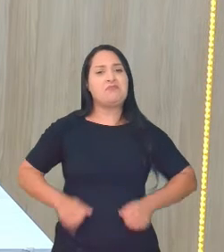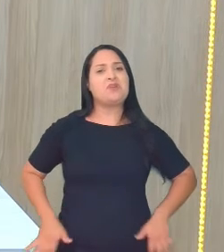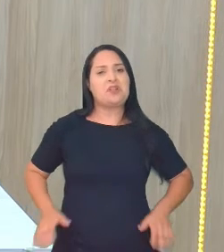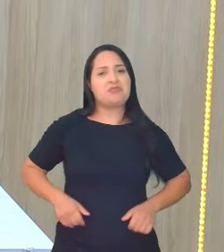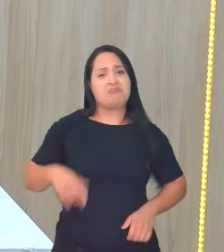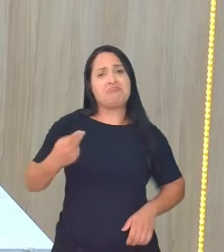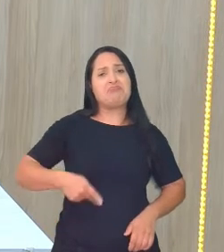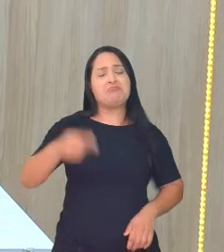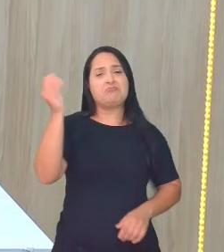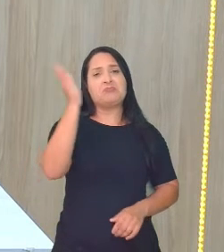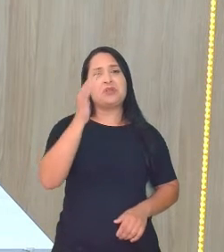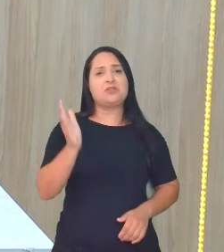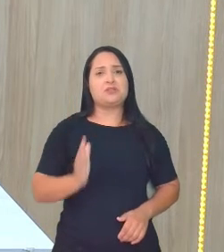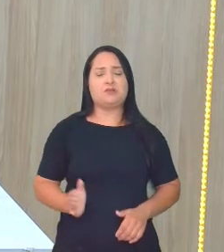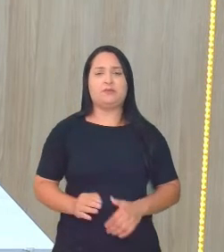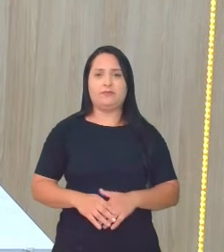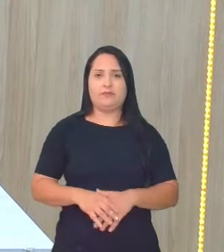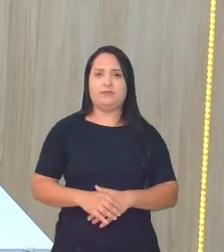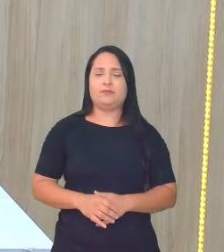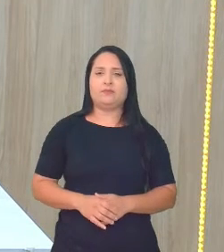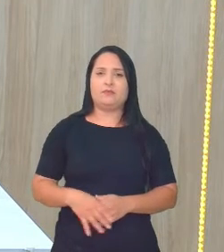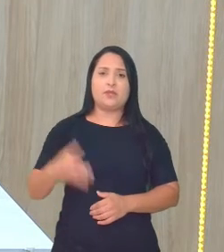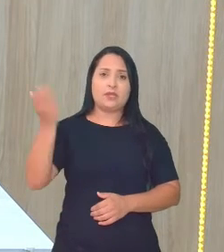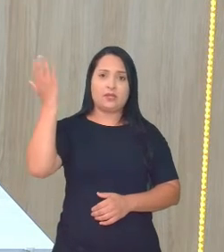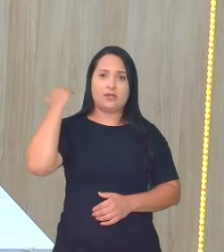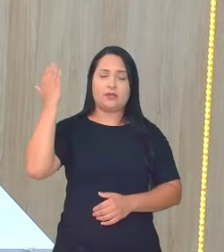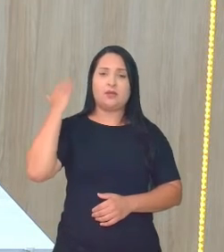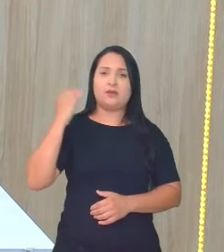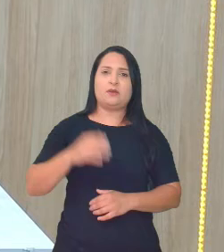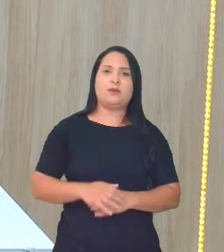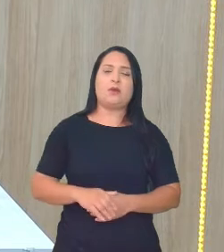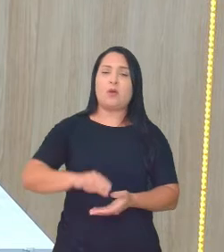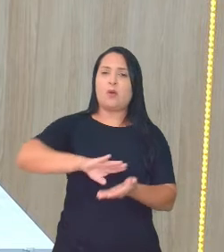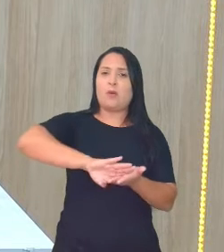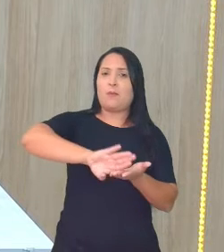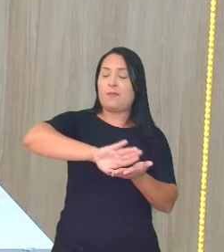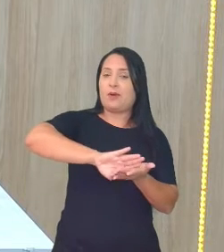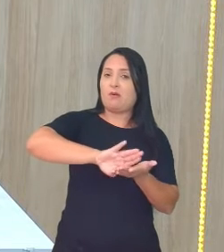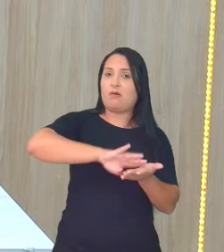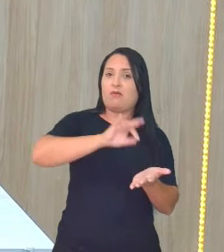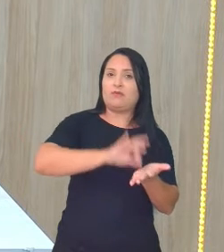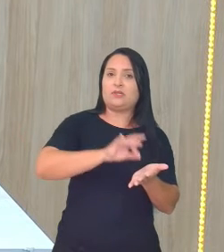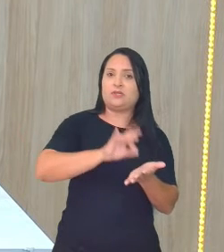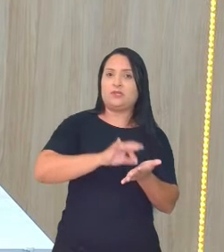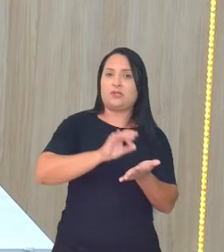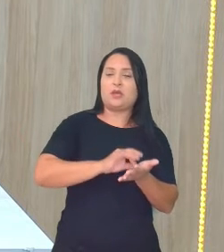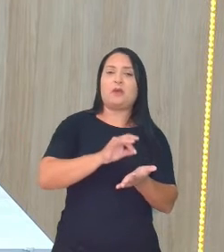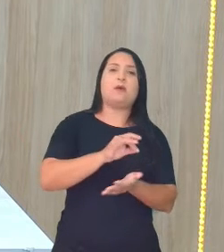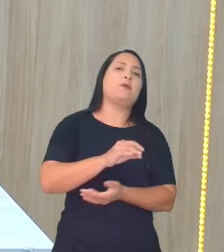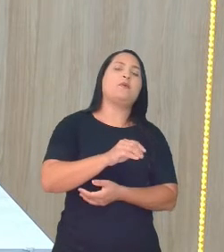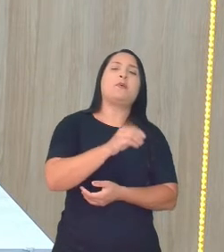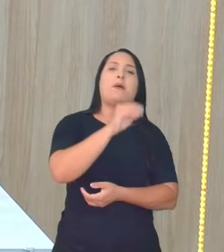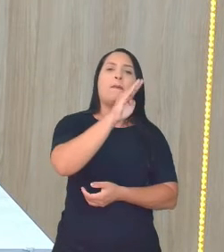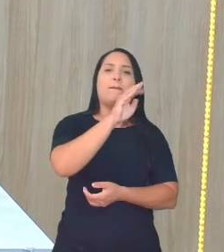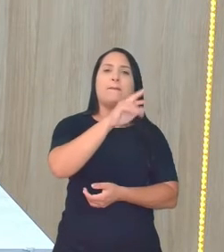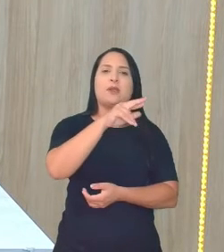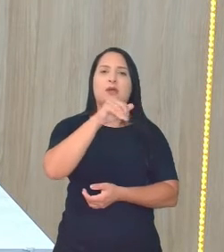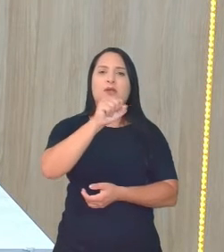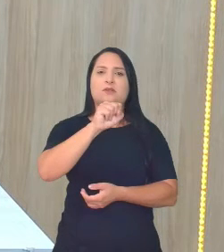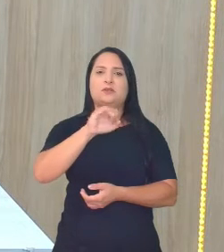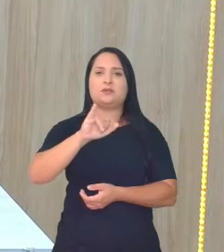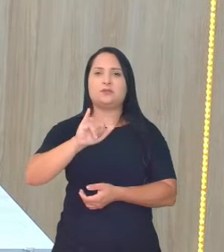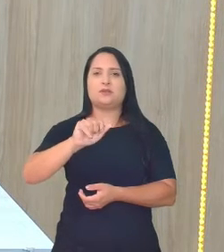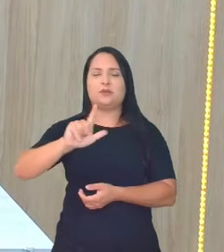para o Brasil. Inclusive, nessa época, que o banco, né, oficial era o Banco do Brasil, que a gente conhece